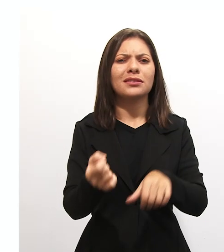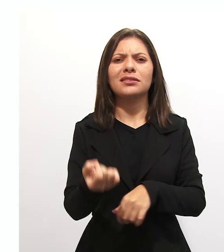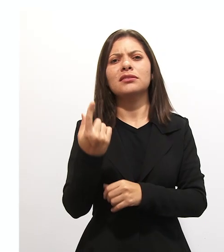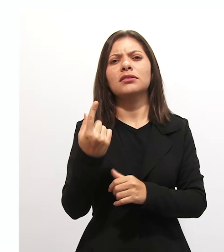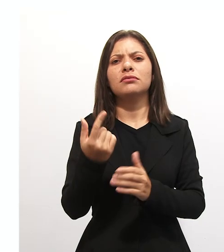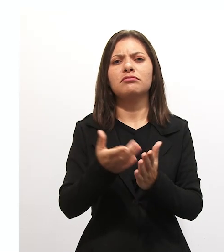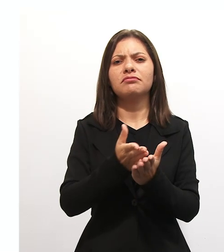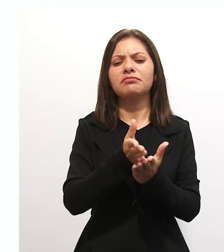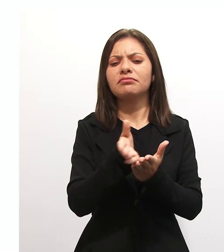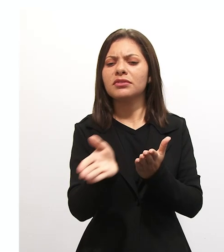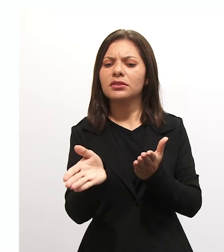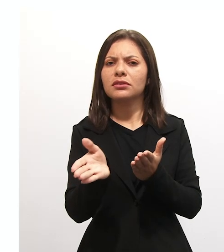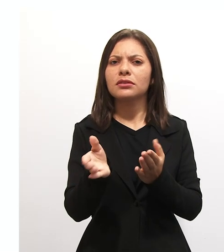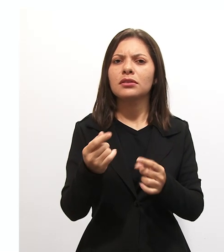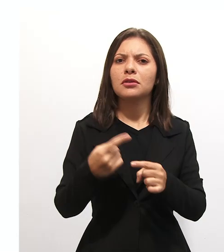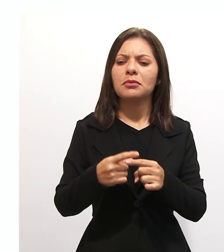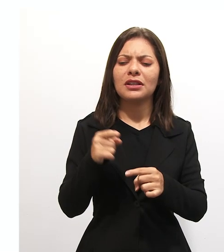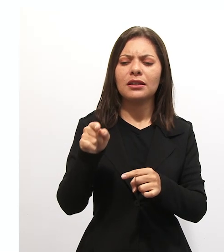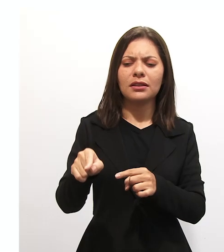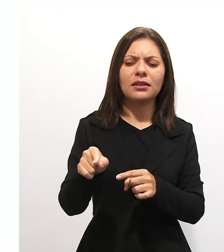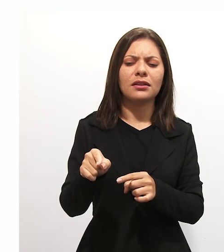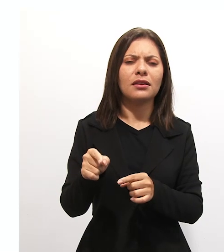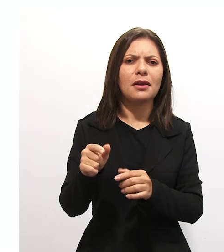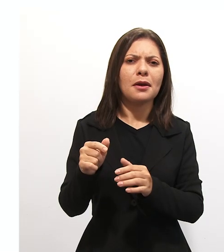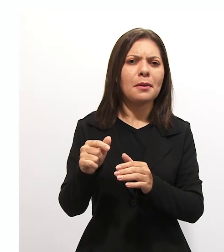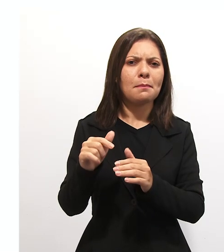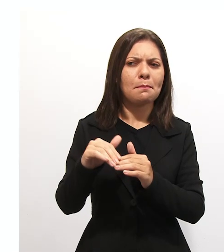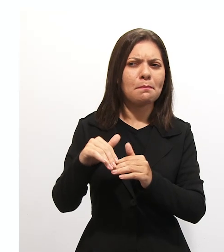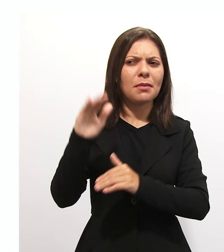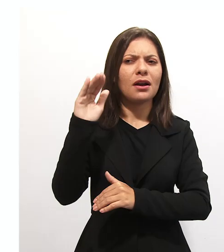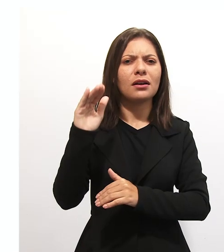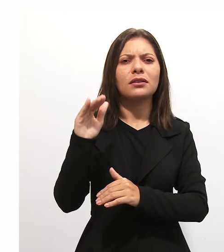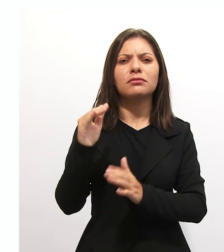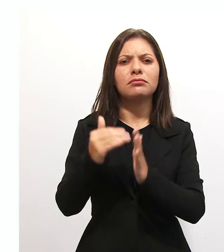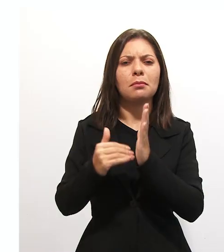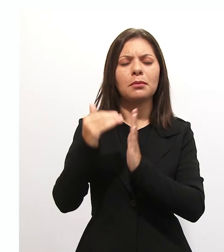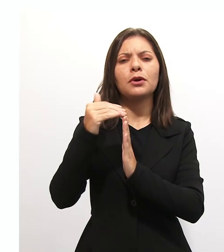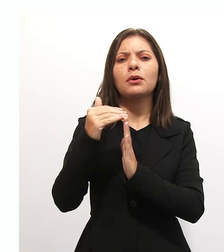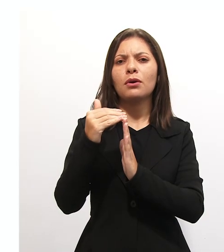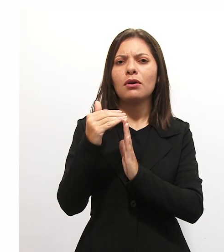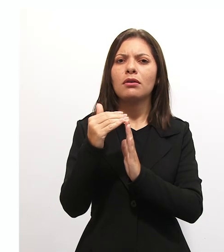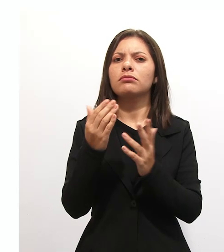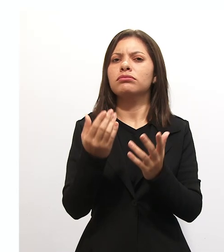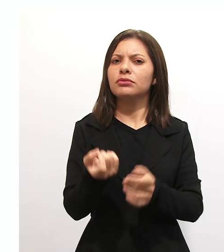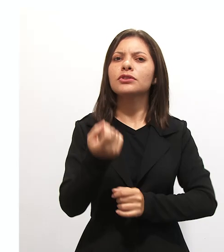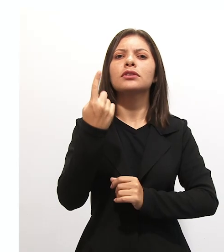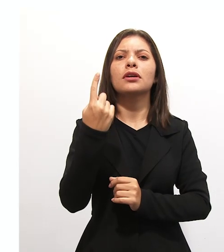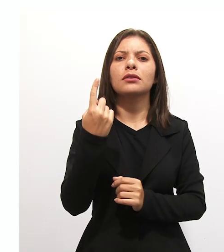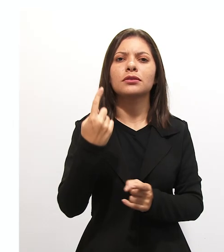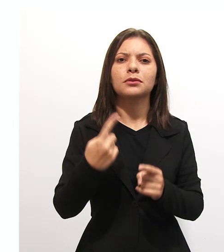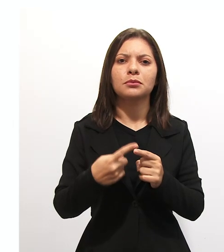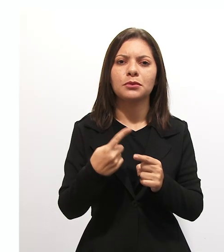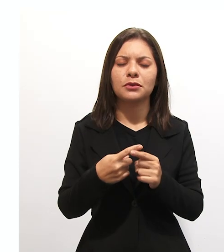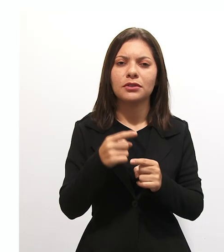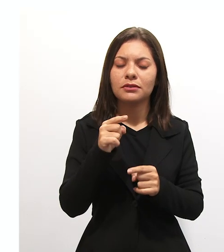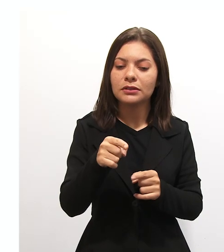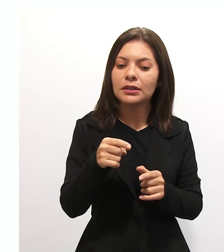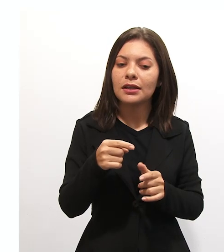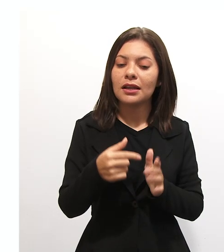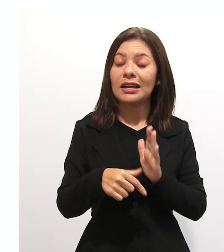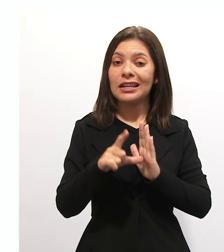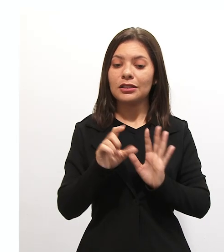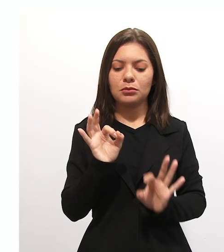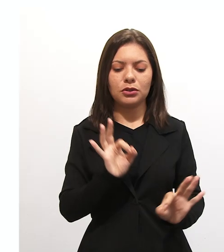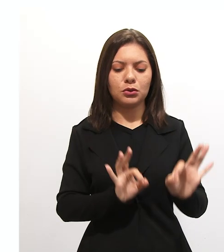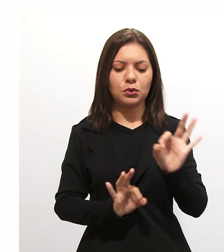que a gente planejou, isso pode ser uma coisa ruim, porque o custo padrão é aquele custo que está dentro do planejado. Então,